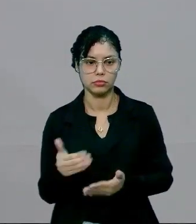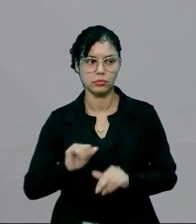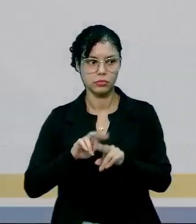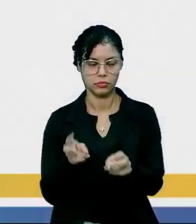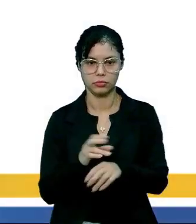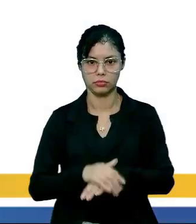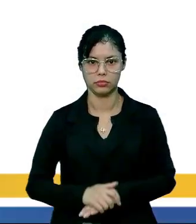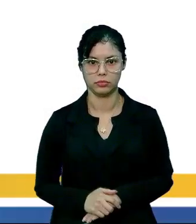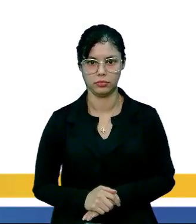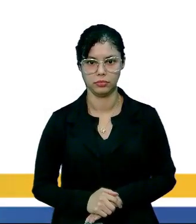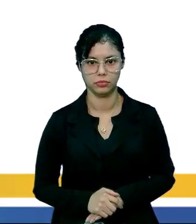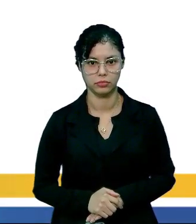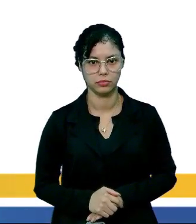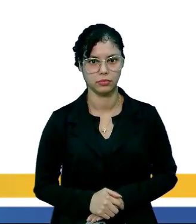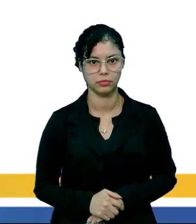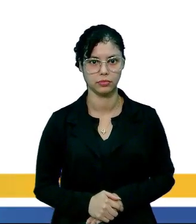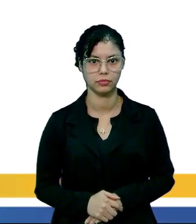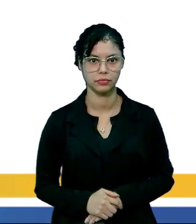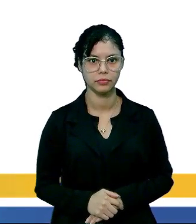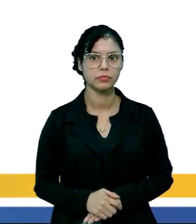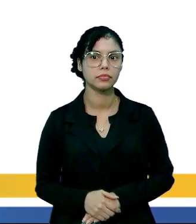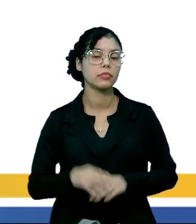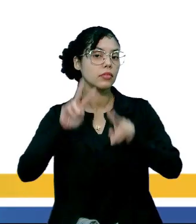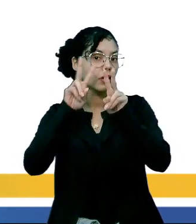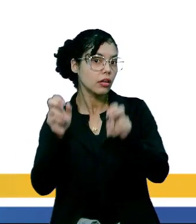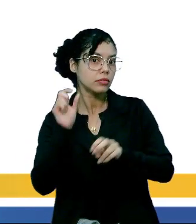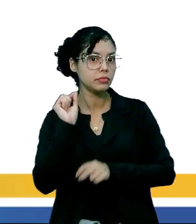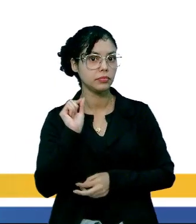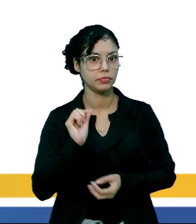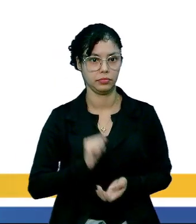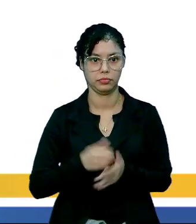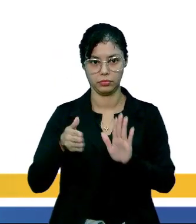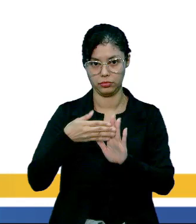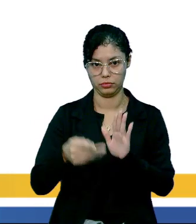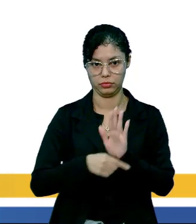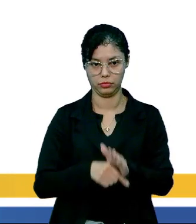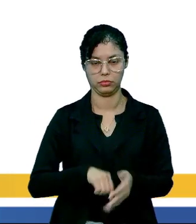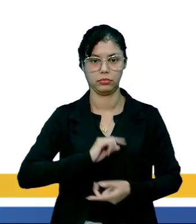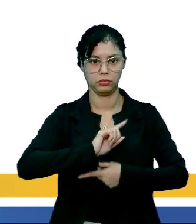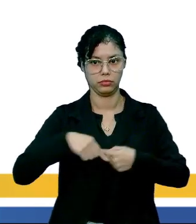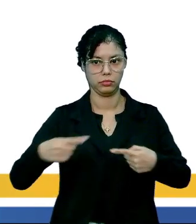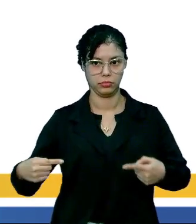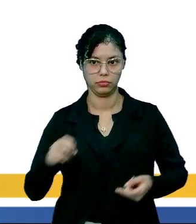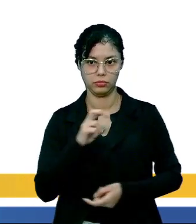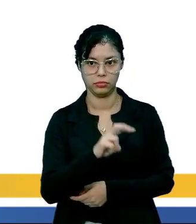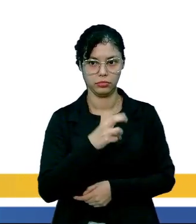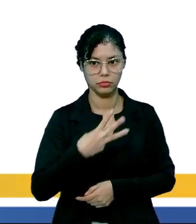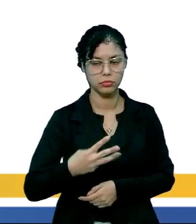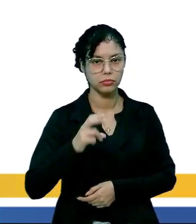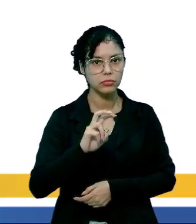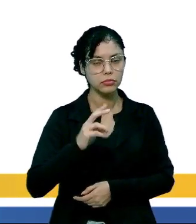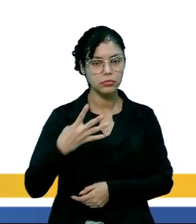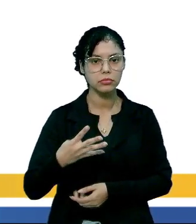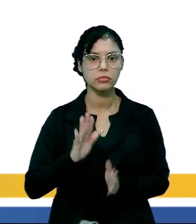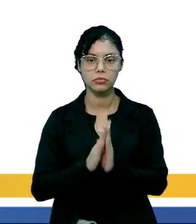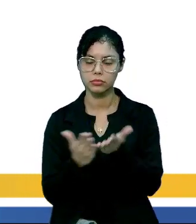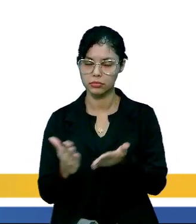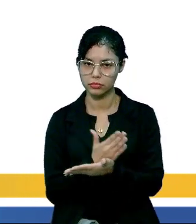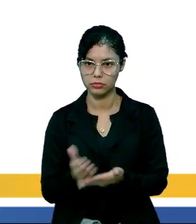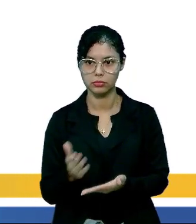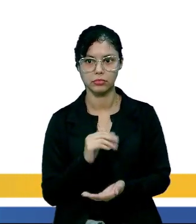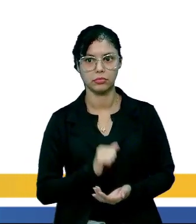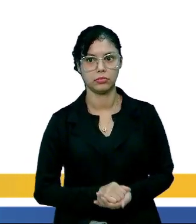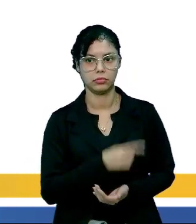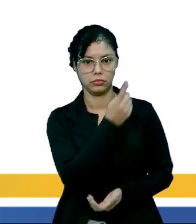nosso tema. E o nosso tema de hoje, ele está presente lá na página 53 e na página